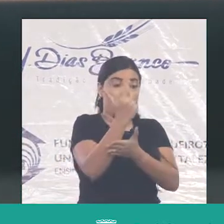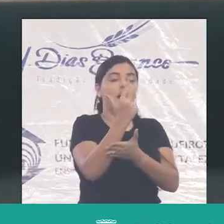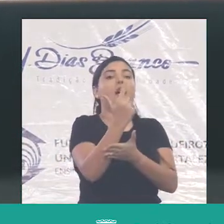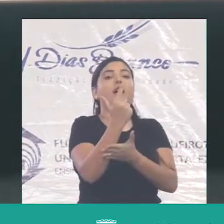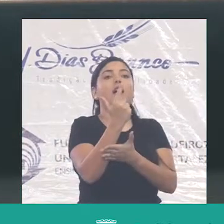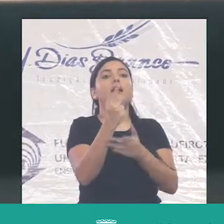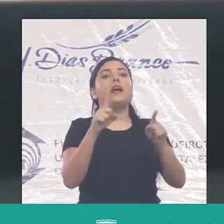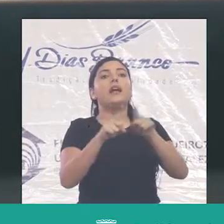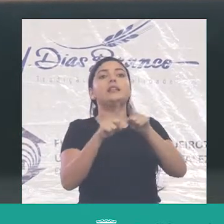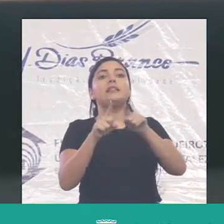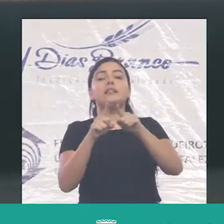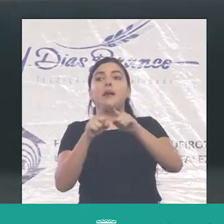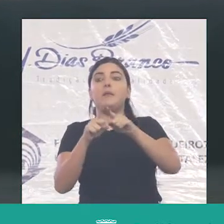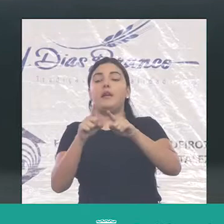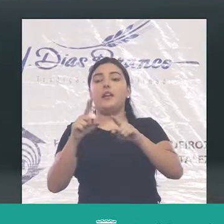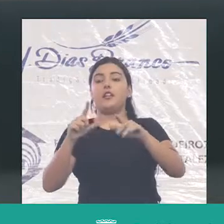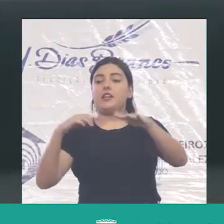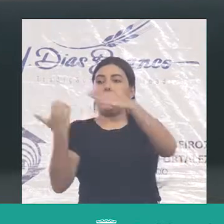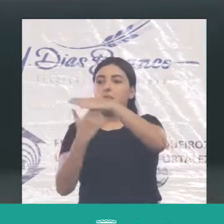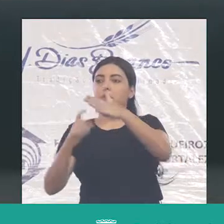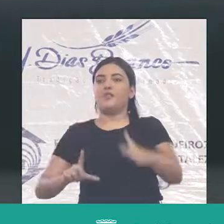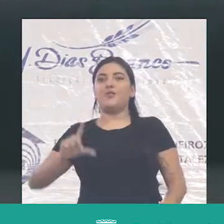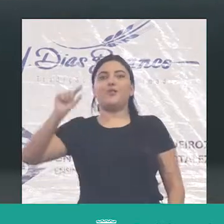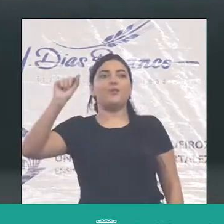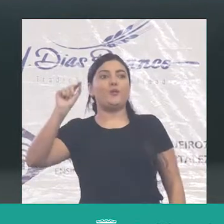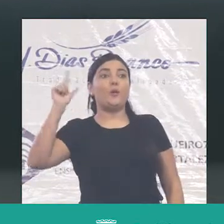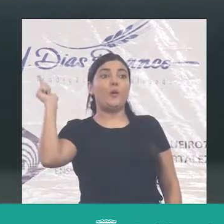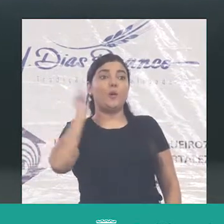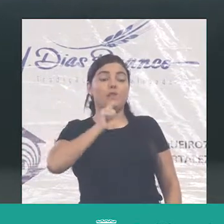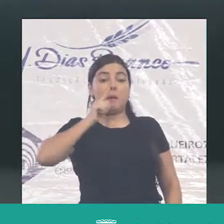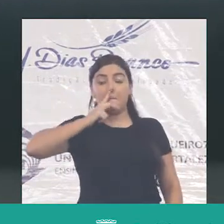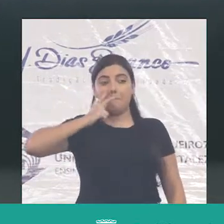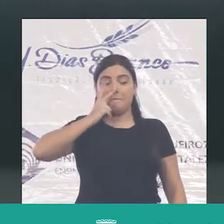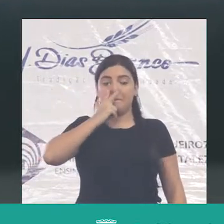e o fornecedor a ser escolhido, de modo a obter o menor custo.